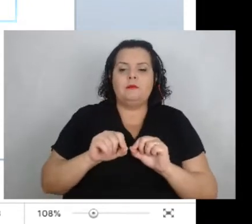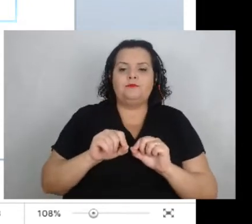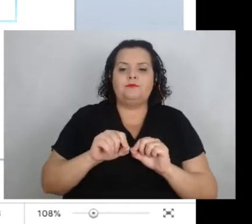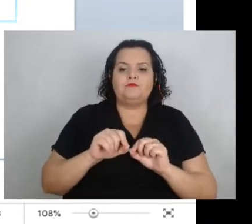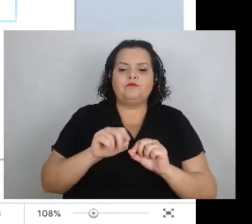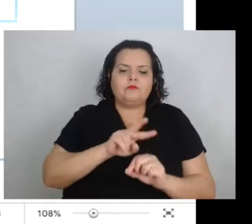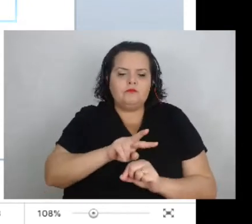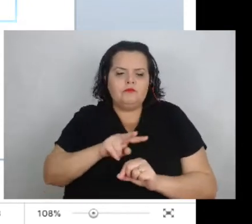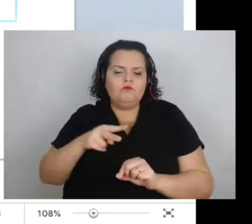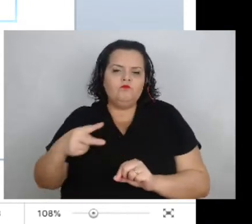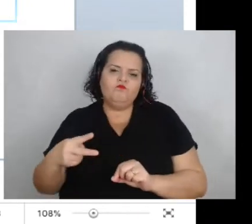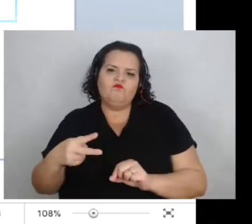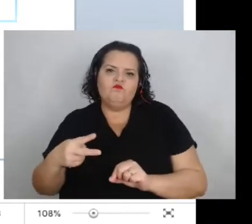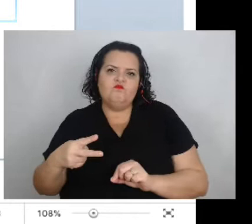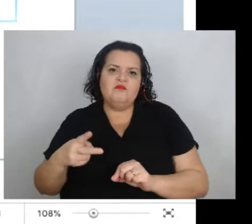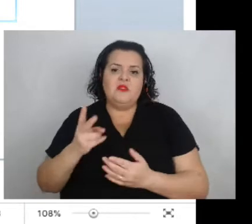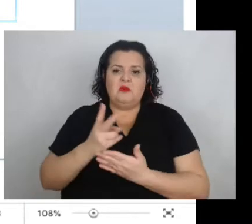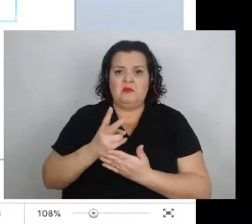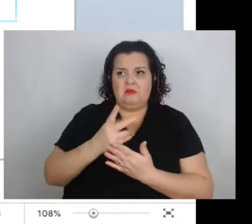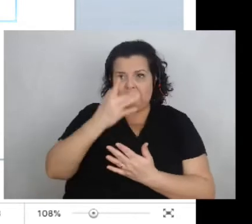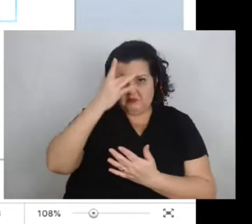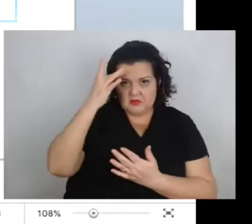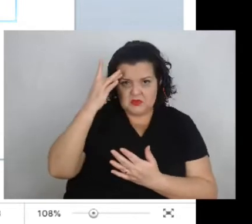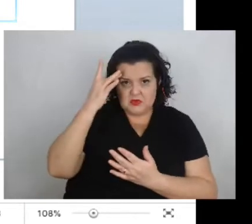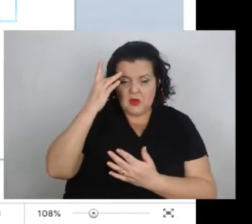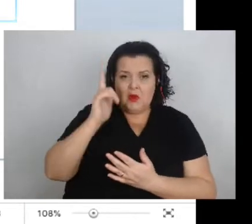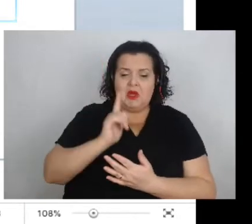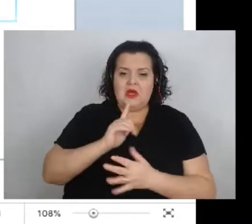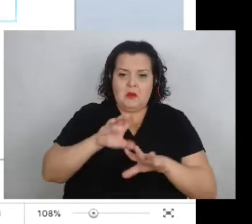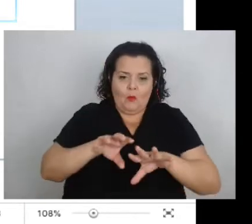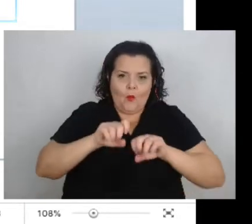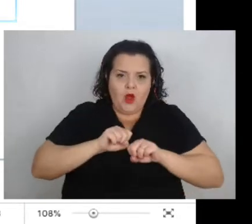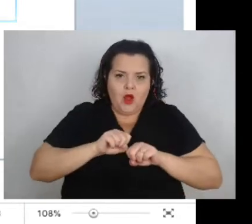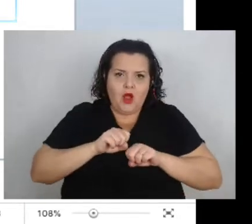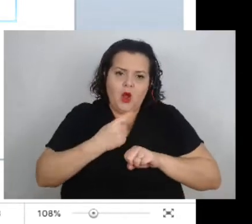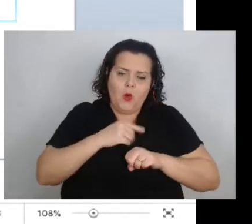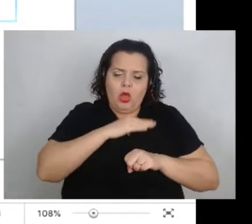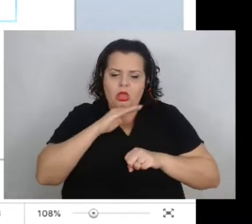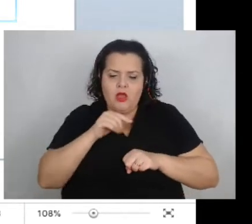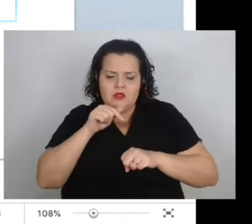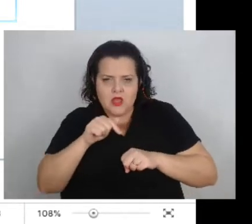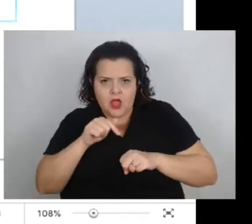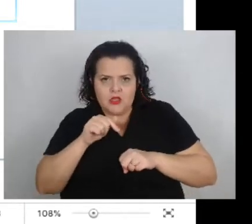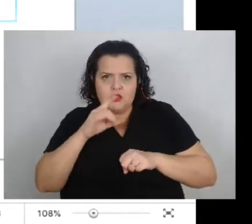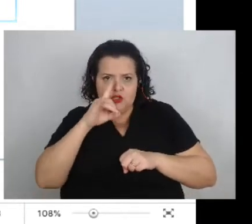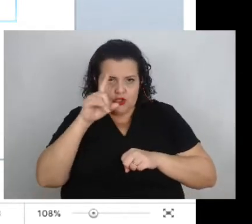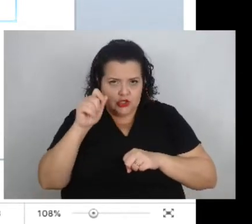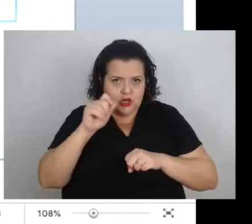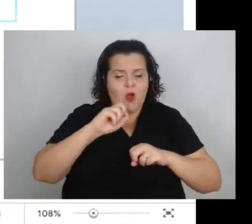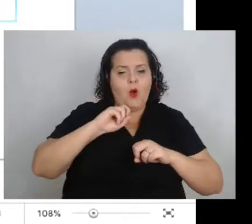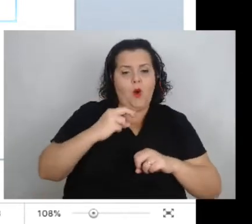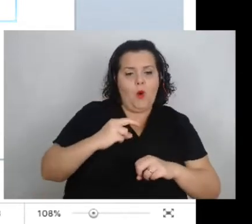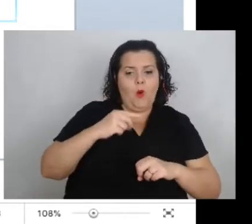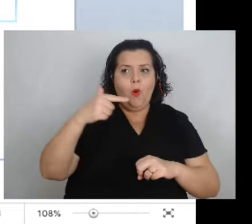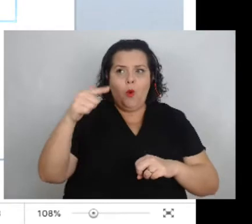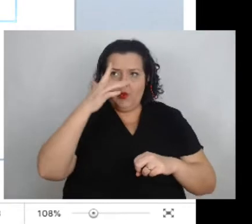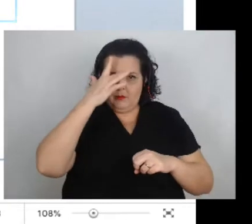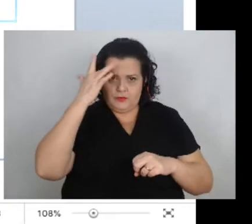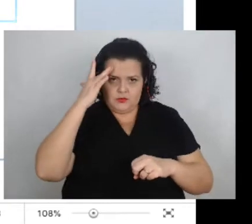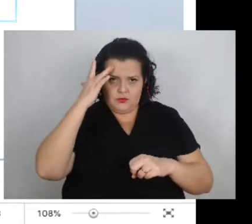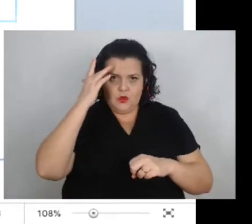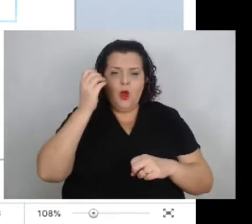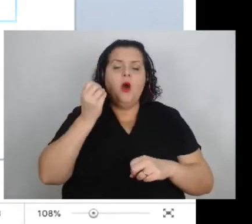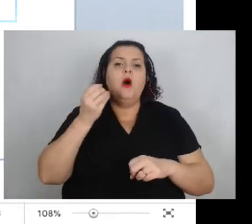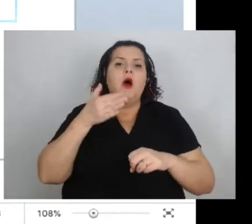muito naqueles que internaram com 1 a 7 dias, daqueles que internaram com 8 ou mais dias. Vejam aqui, isso aqui é o valor